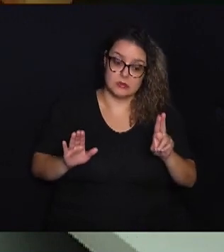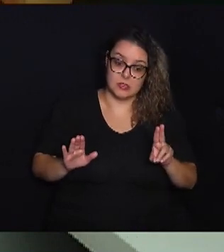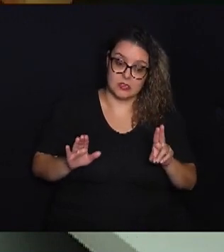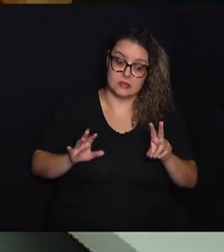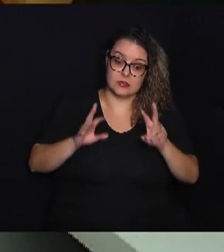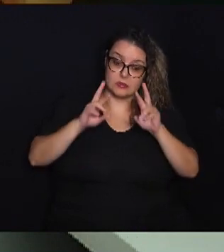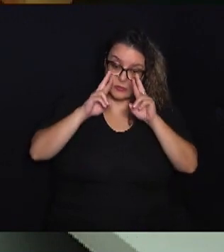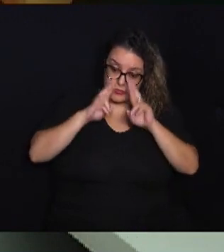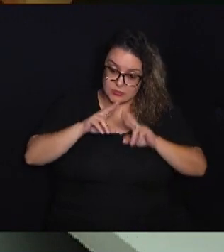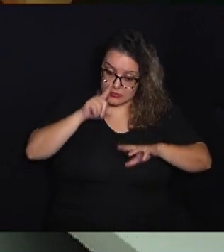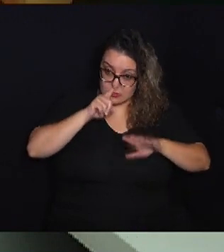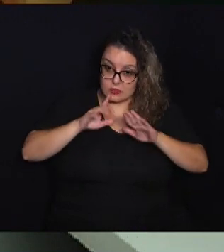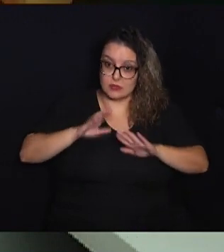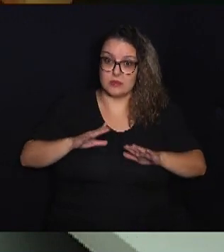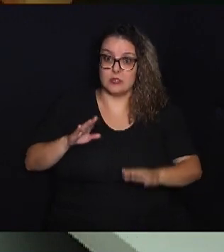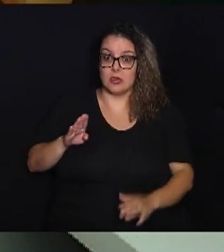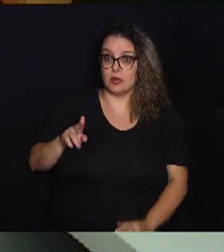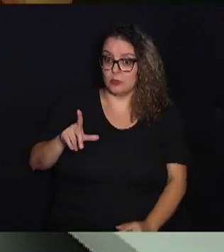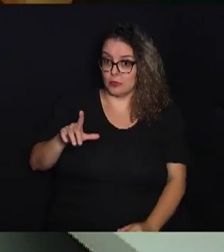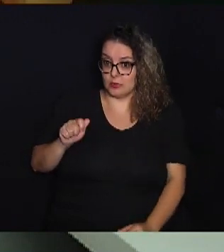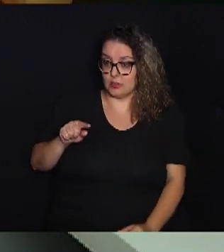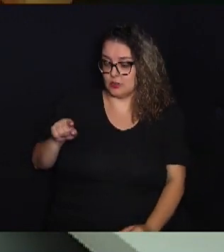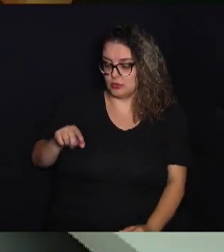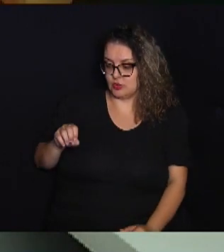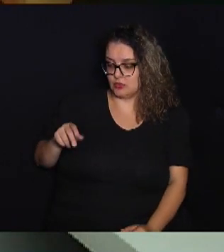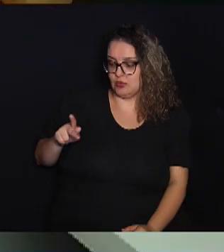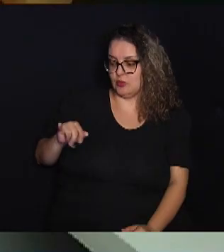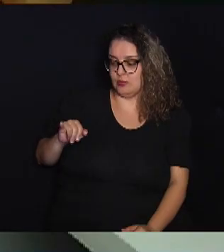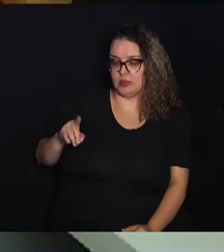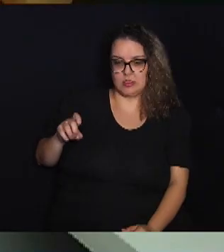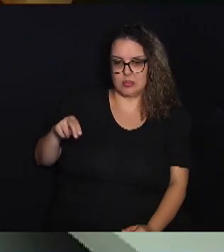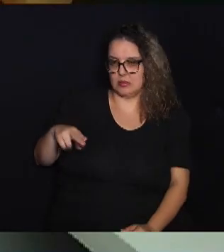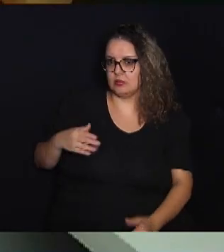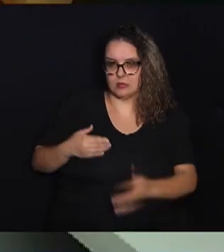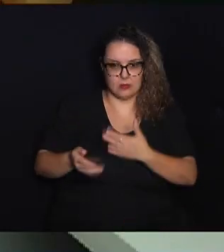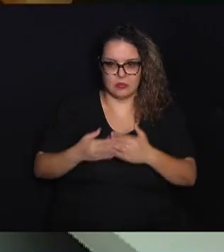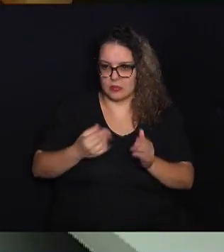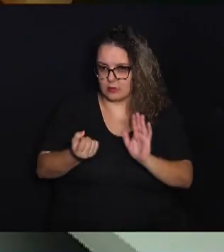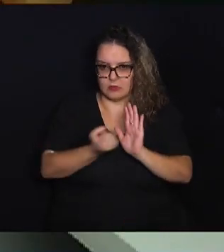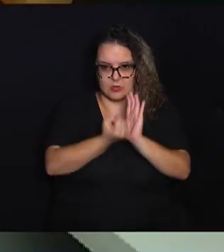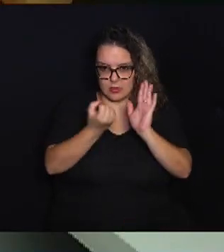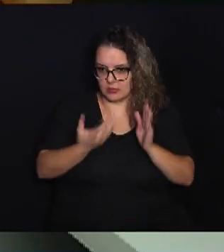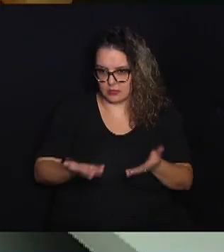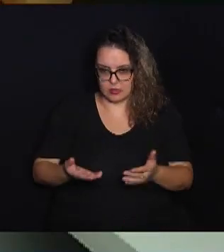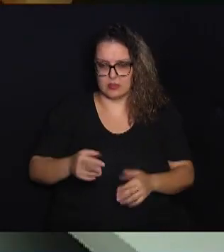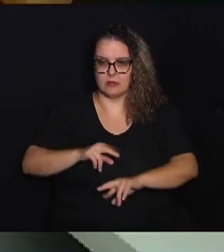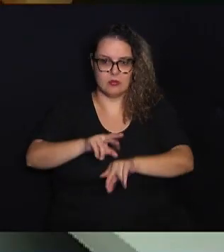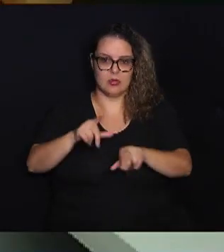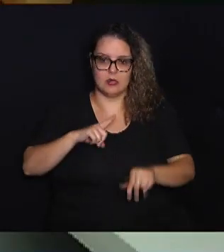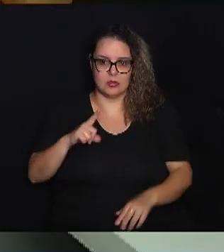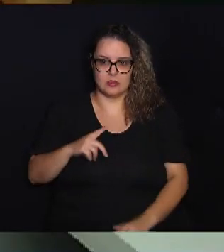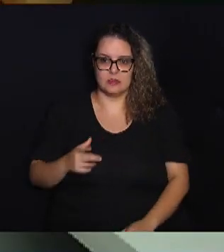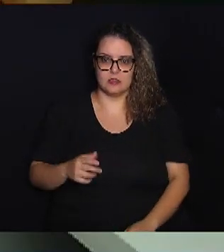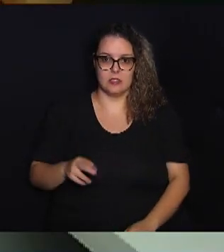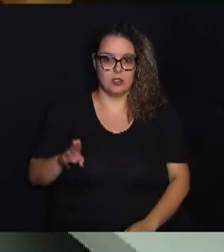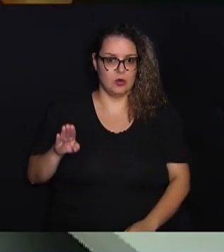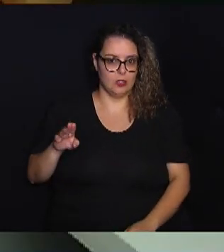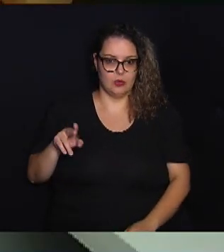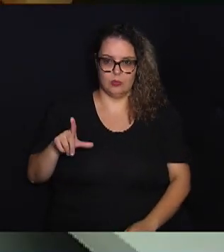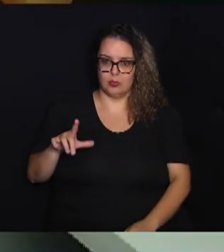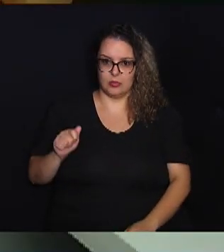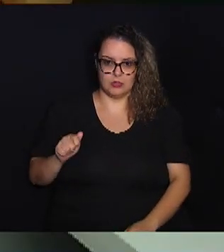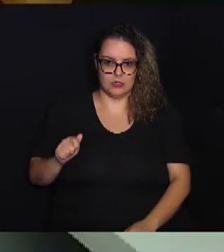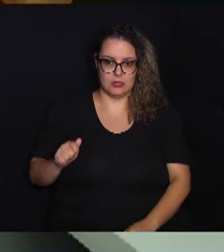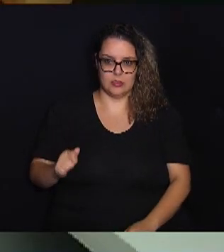se você pegar a bula do Zolpidem, qualquer marca de Zolpidem, tem várias hoje, você vai ver que nenhuma bula indica um uso maior que